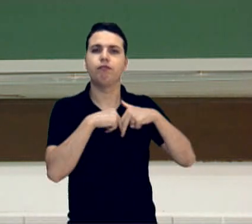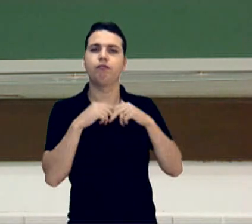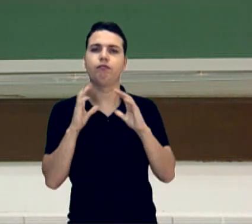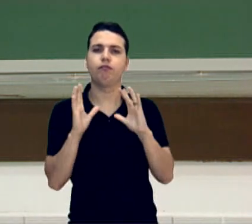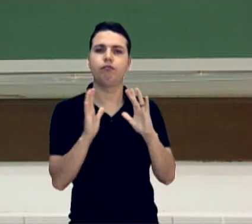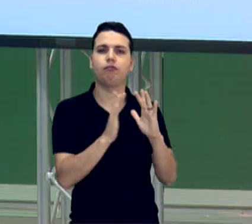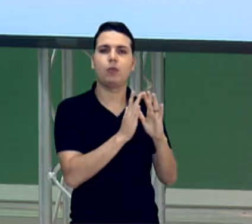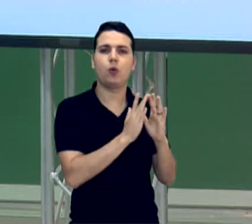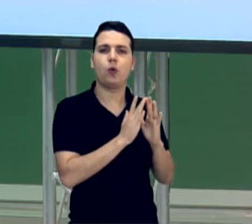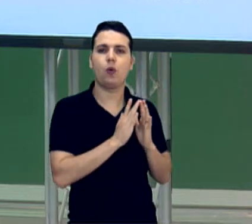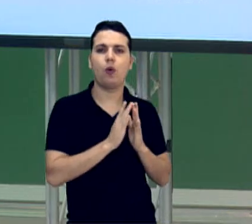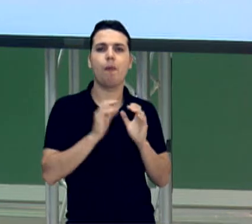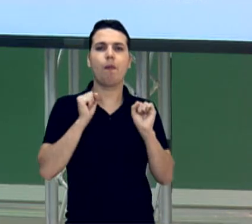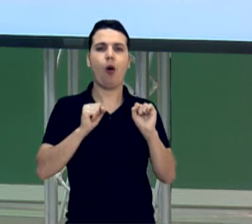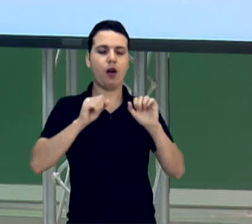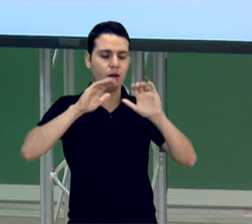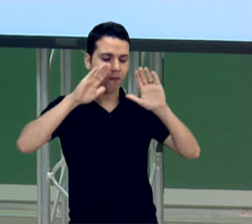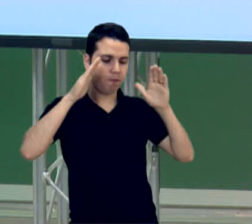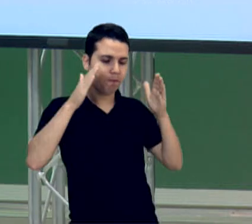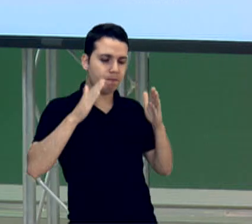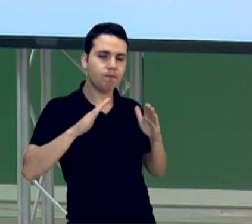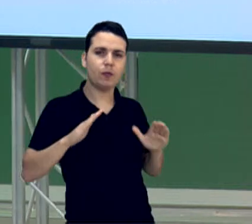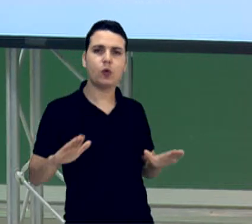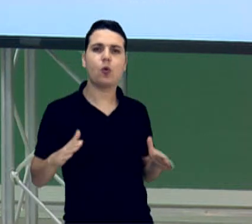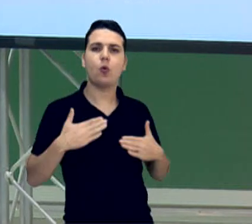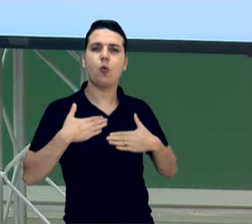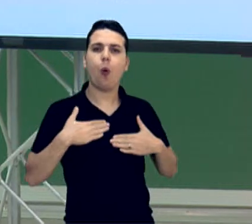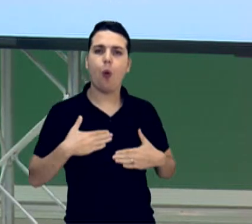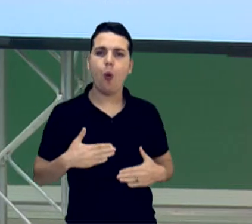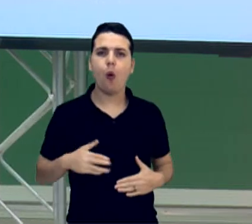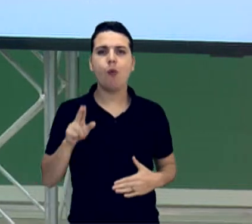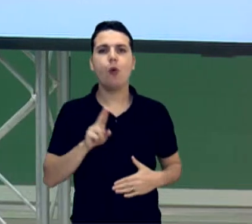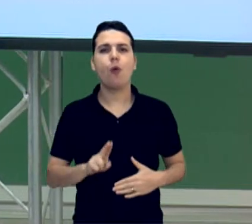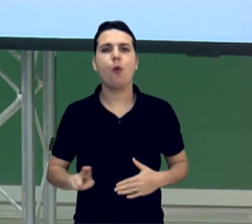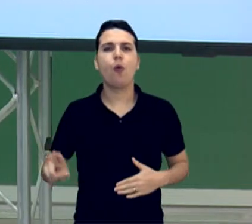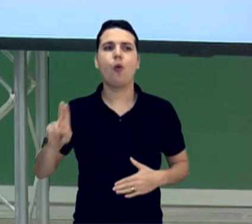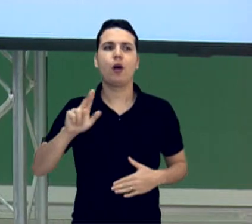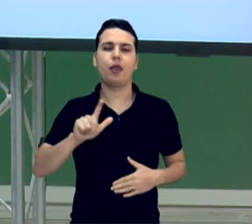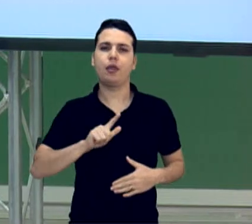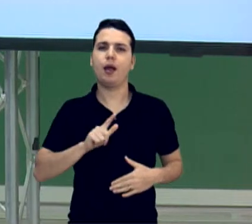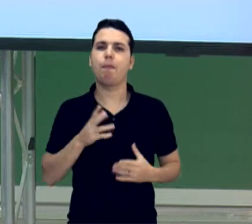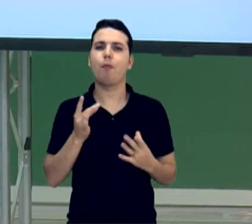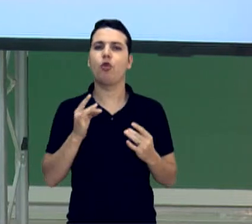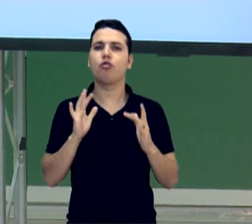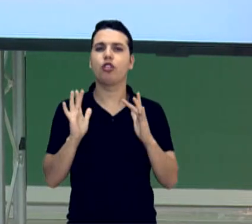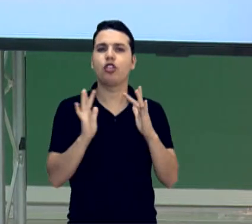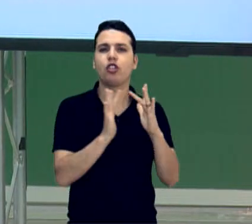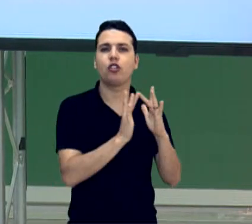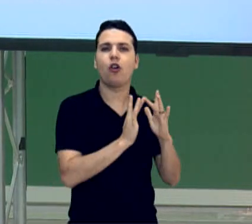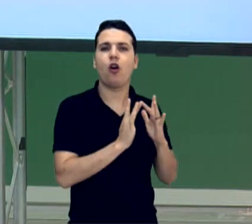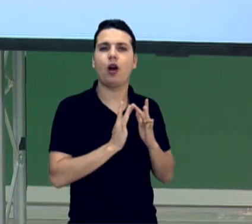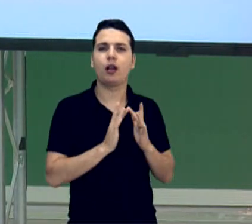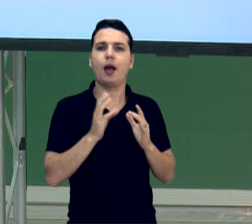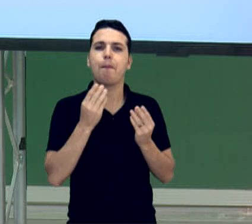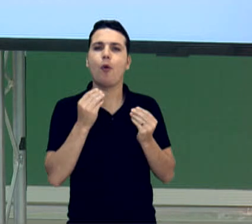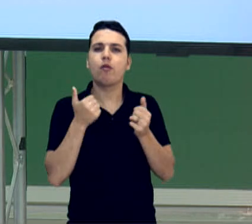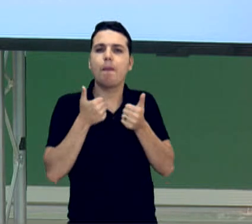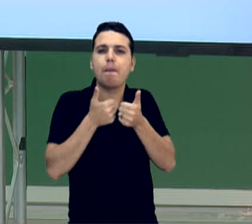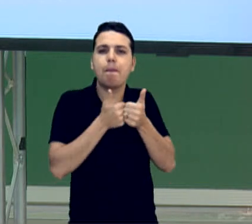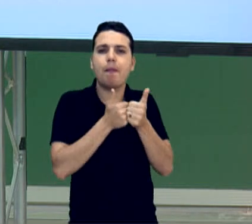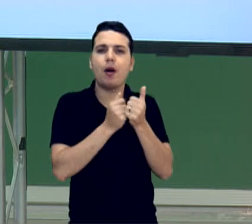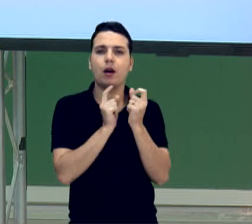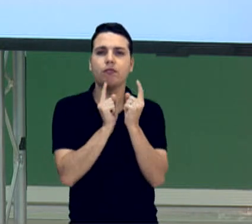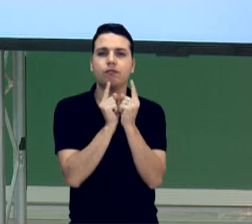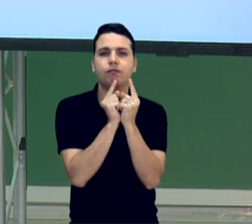e abusam da sua sensualidade, do seu corpo. Então tem bastante toque, é uma dança muito próxima,